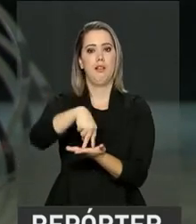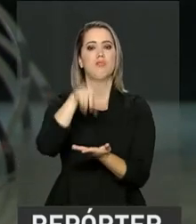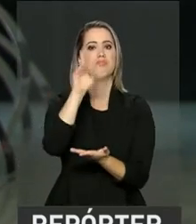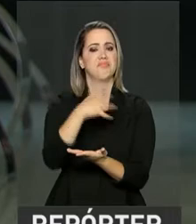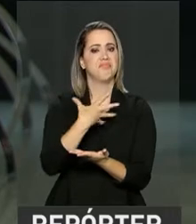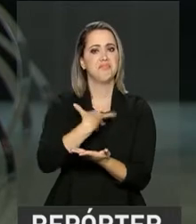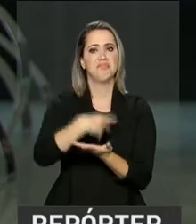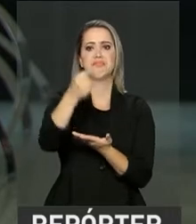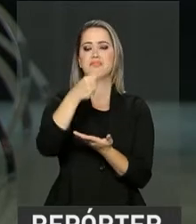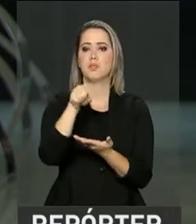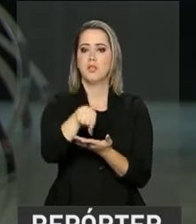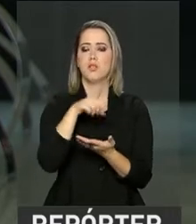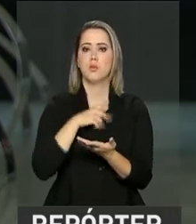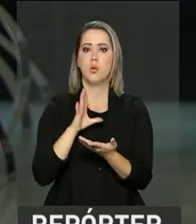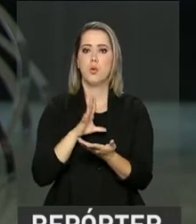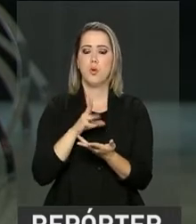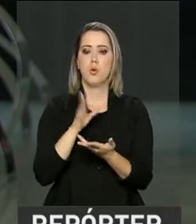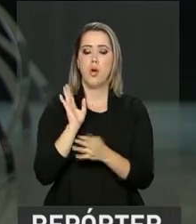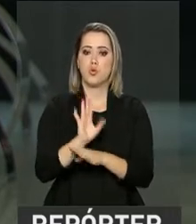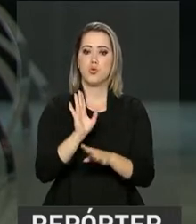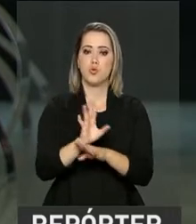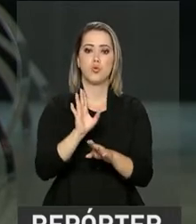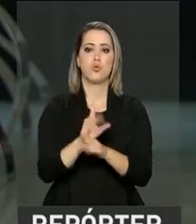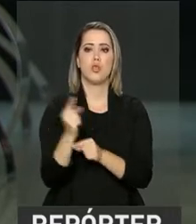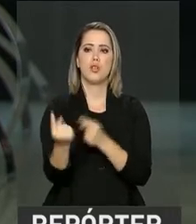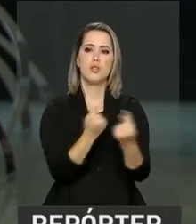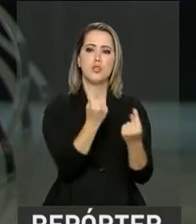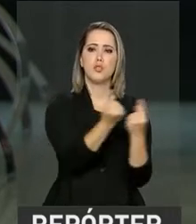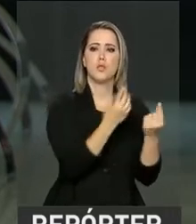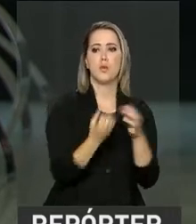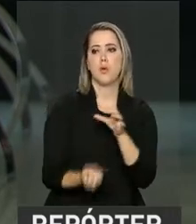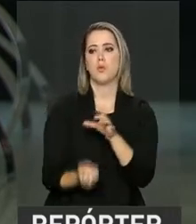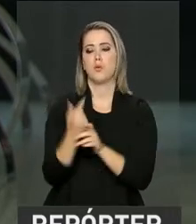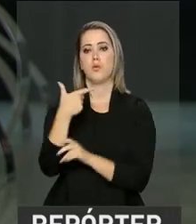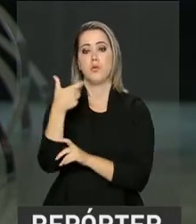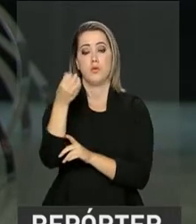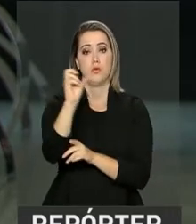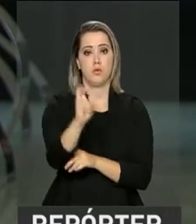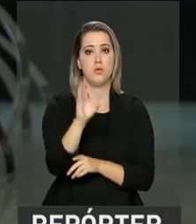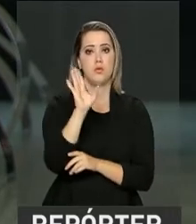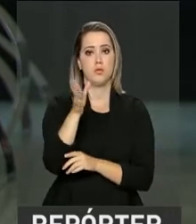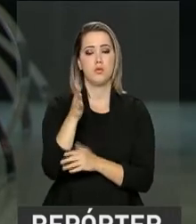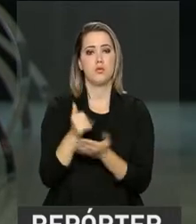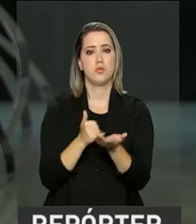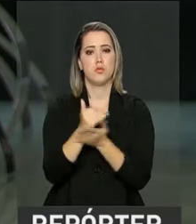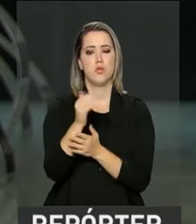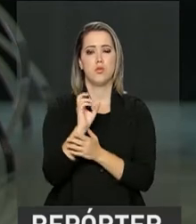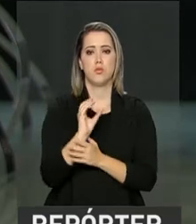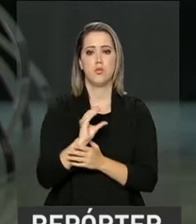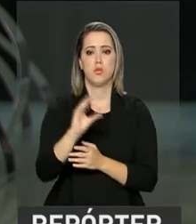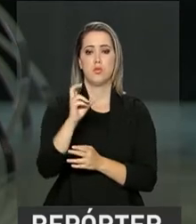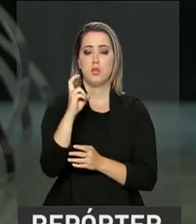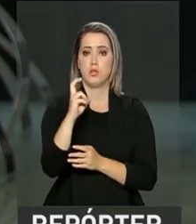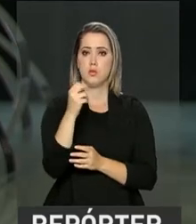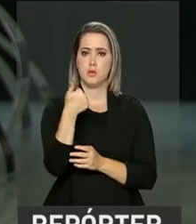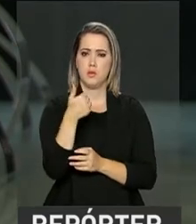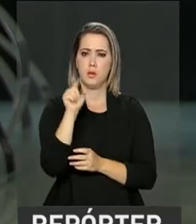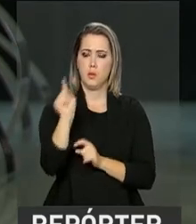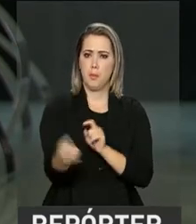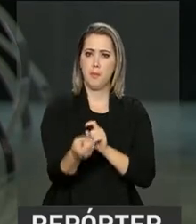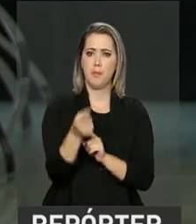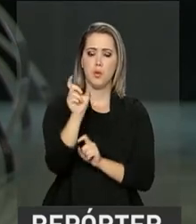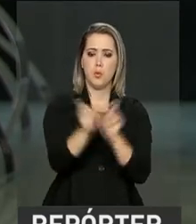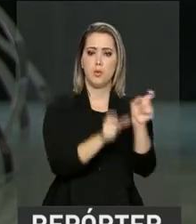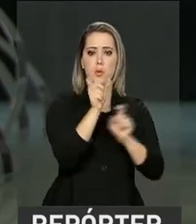patrocínio individual do mundo. Criado em 2005, o programa já concedeu cerca de 51 mil bolsas a mais